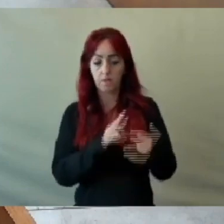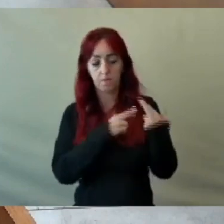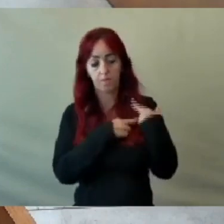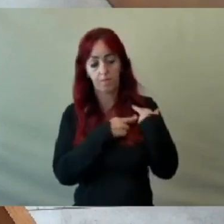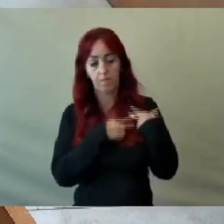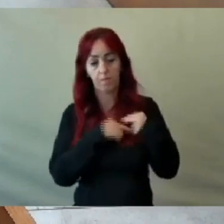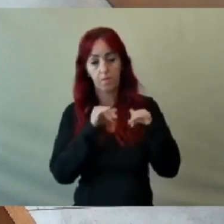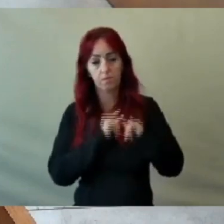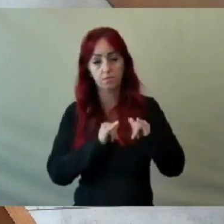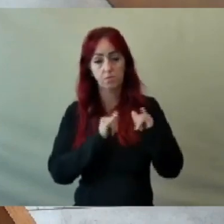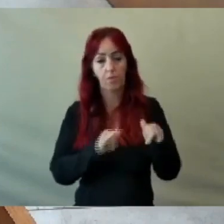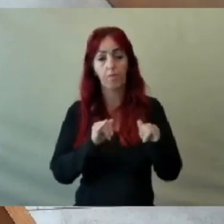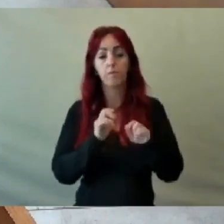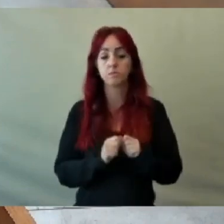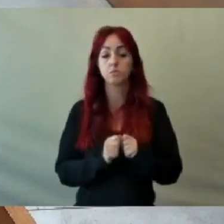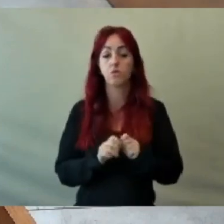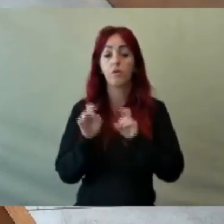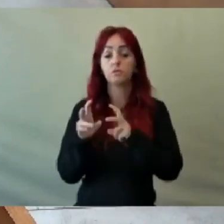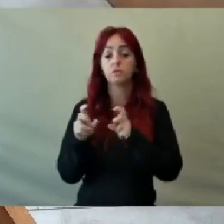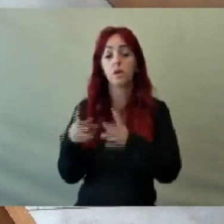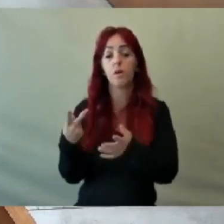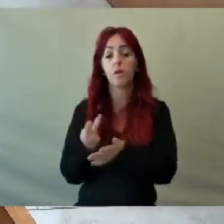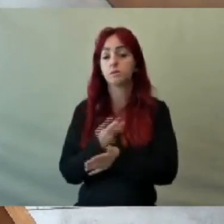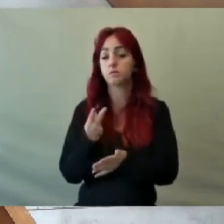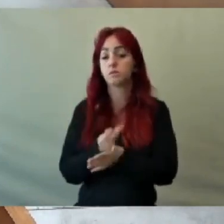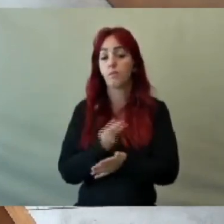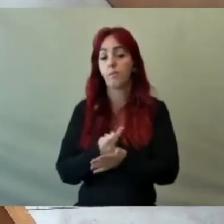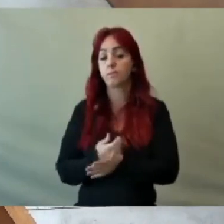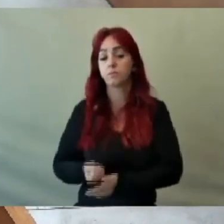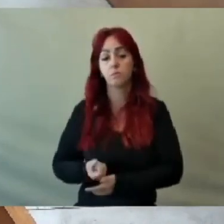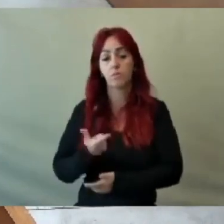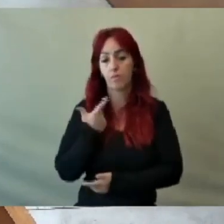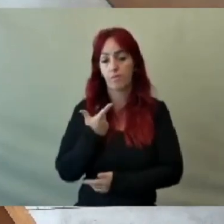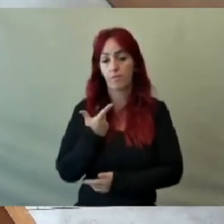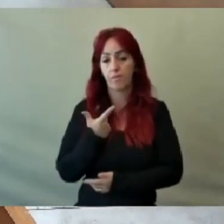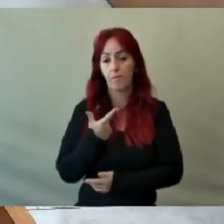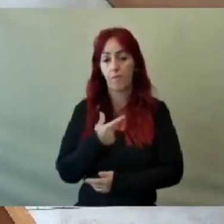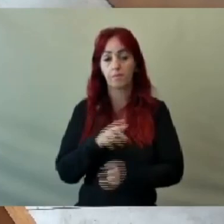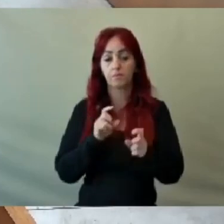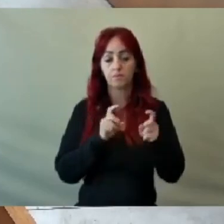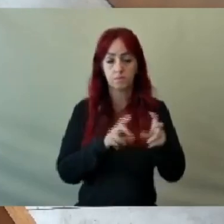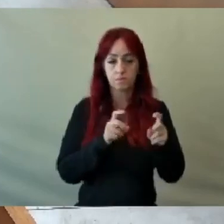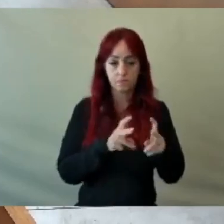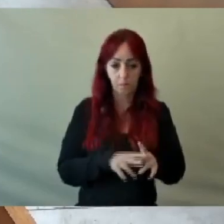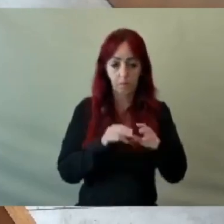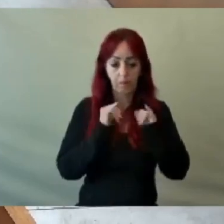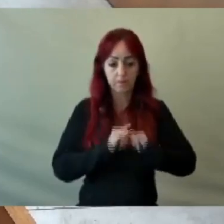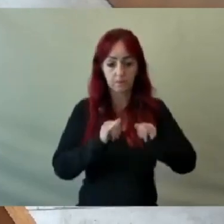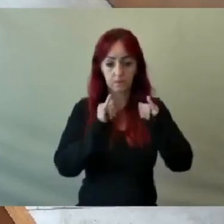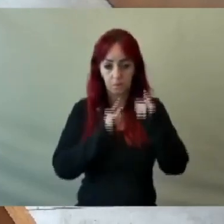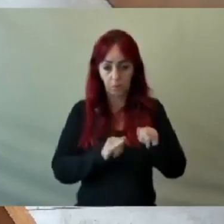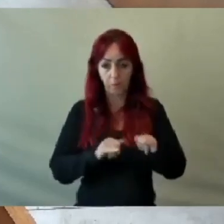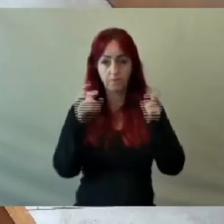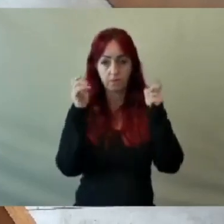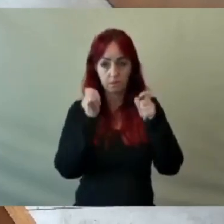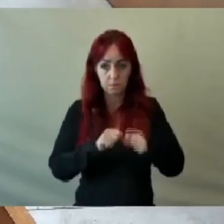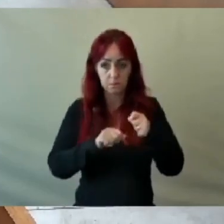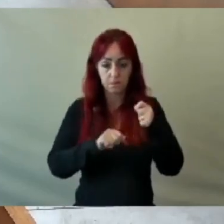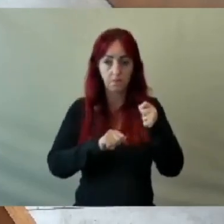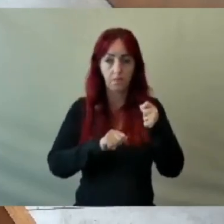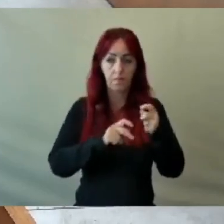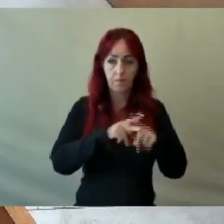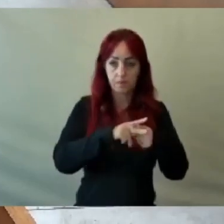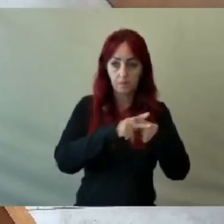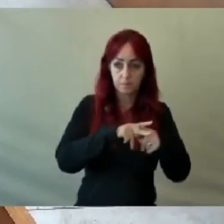lebre, Elin. Ela vendeu um programa que ia ser, assim, revolucionário, que ia resolver o problema do prontuário do centro de saúde,